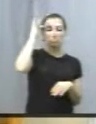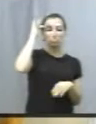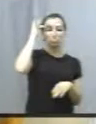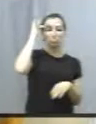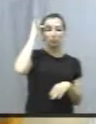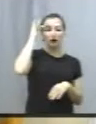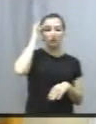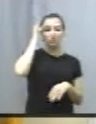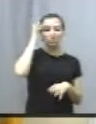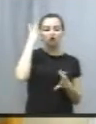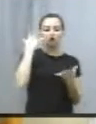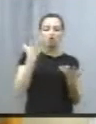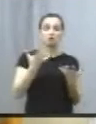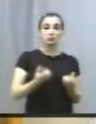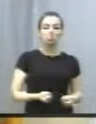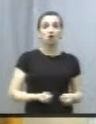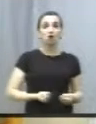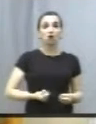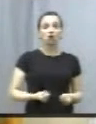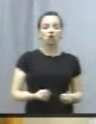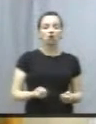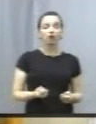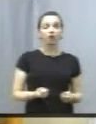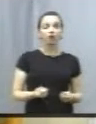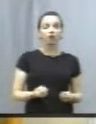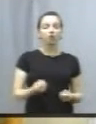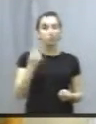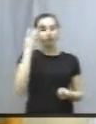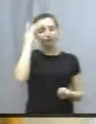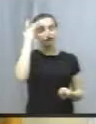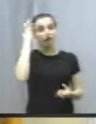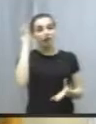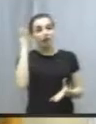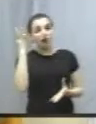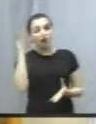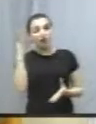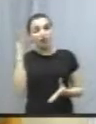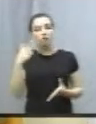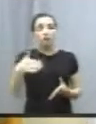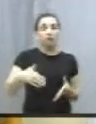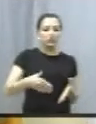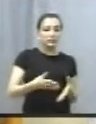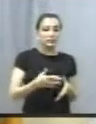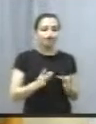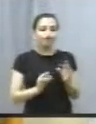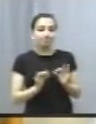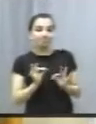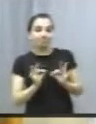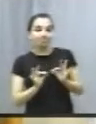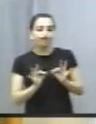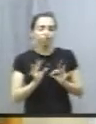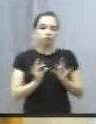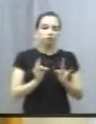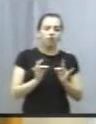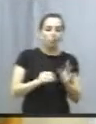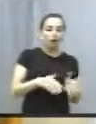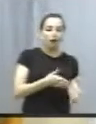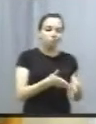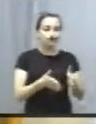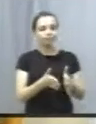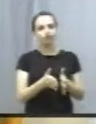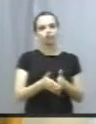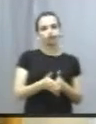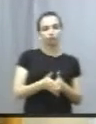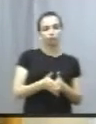passíveis de serem conduzidas. Se enganam essas pessoas, se